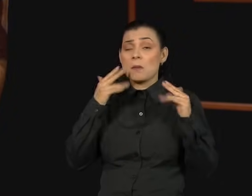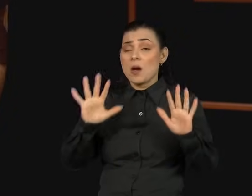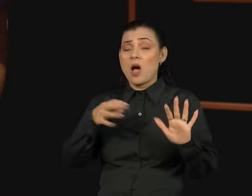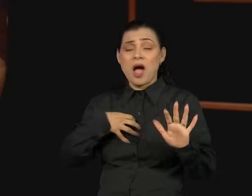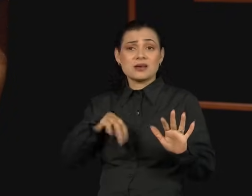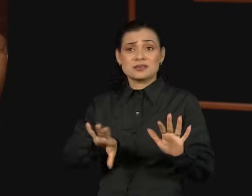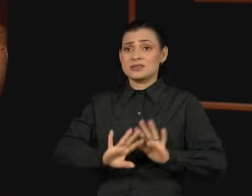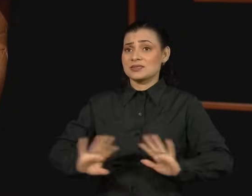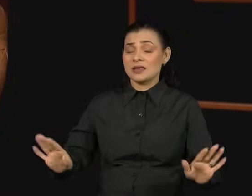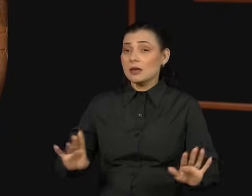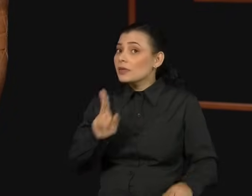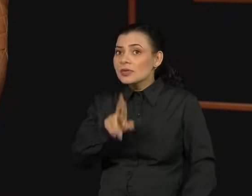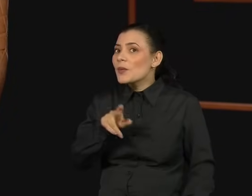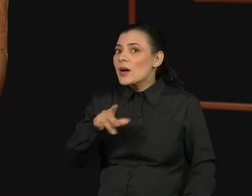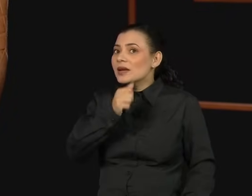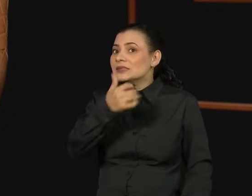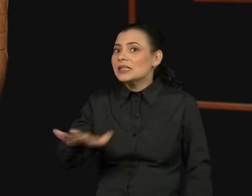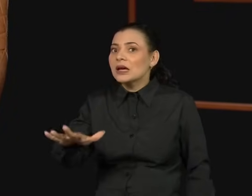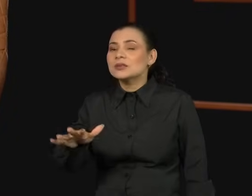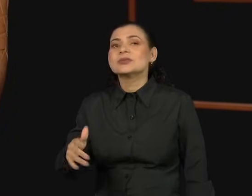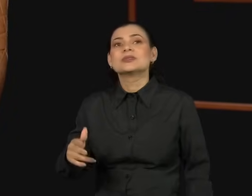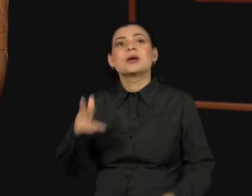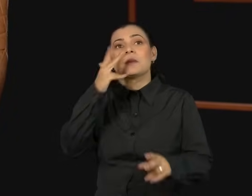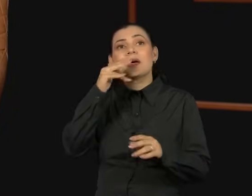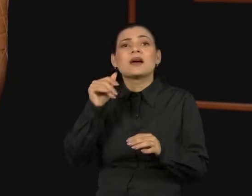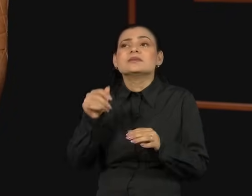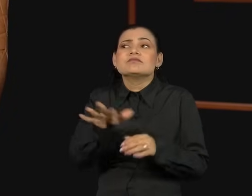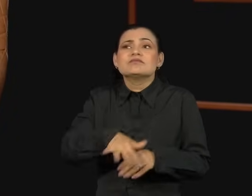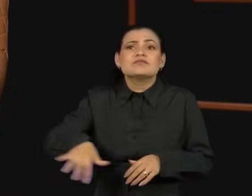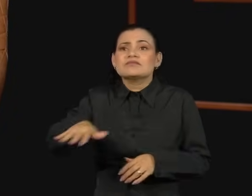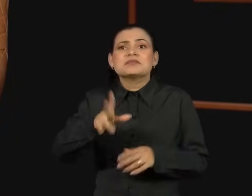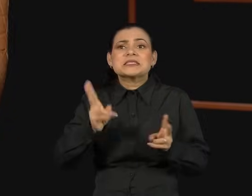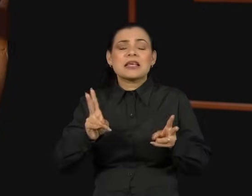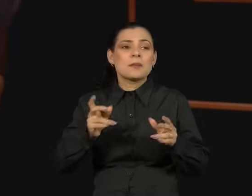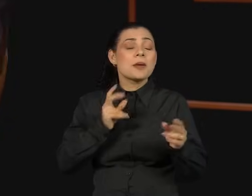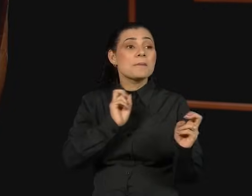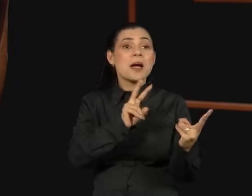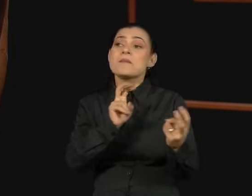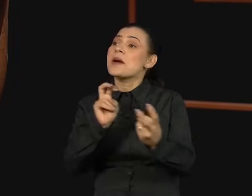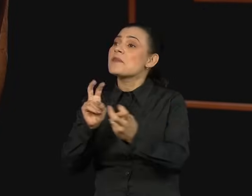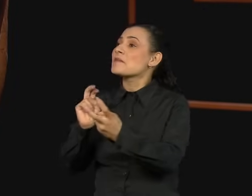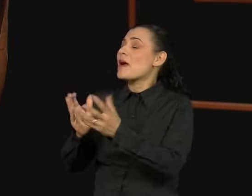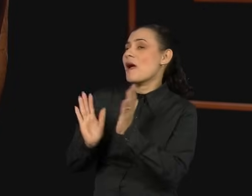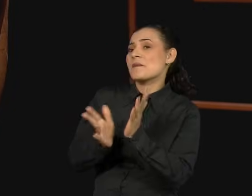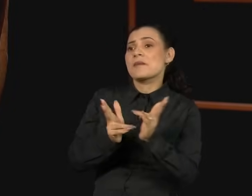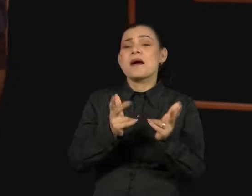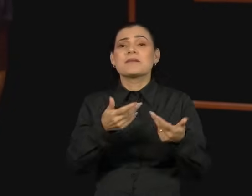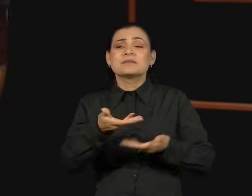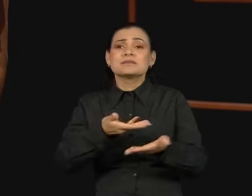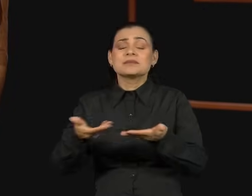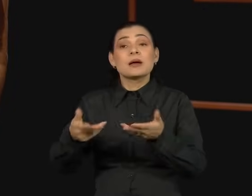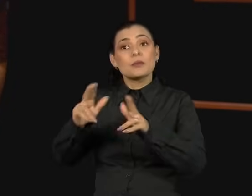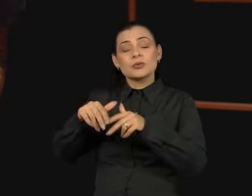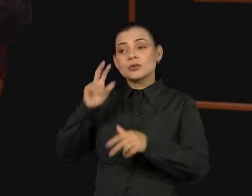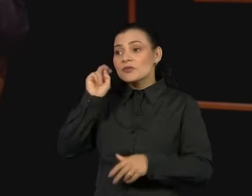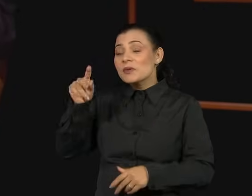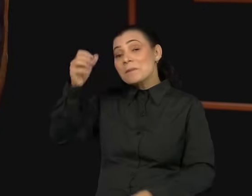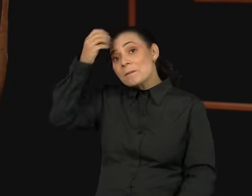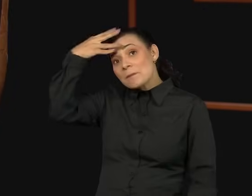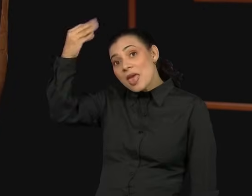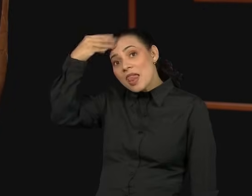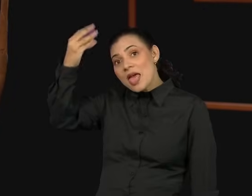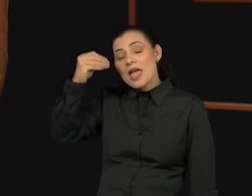as coisas aconteciam nesse patamar, né? Então, eu vi Pelé e o Santos